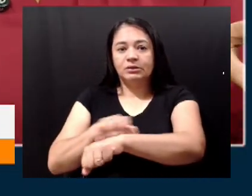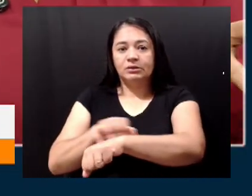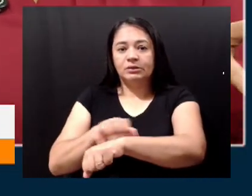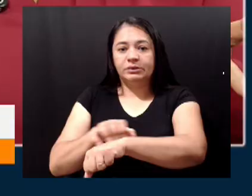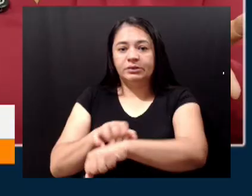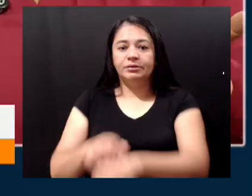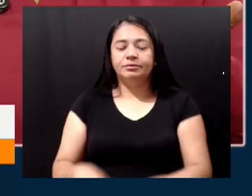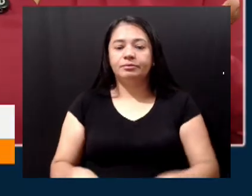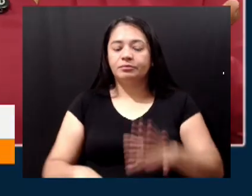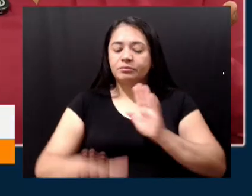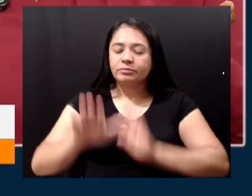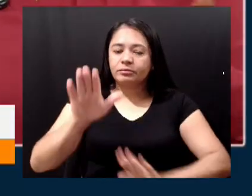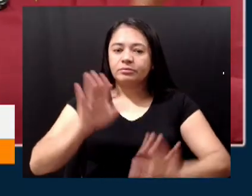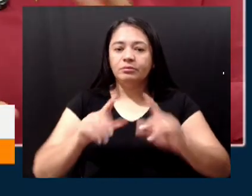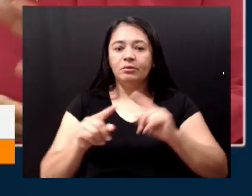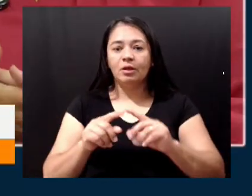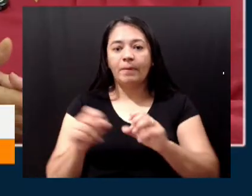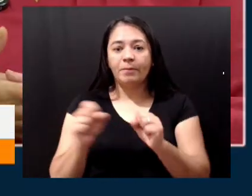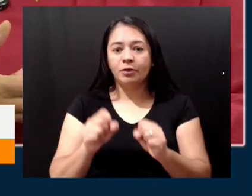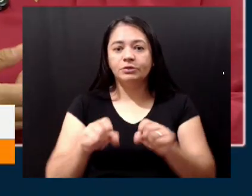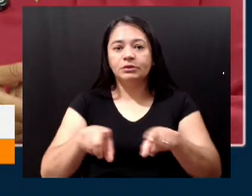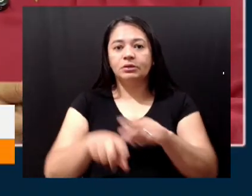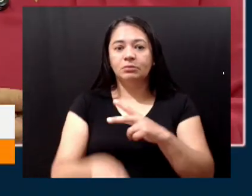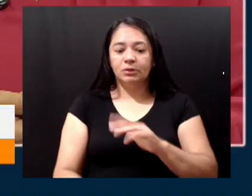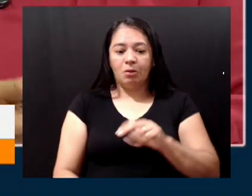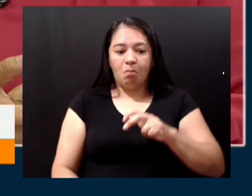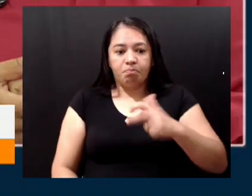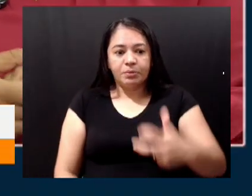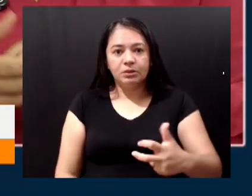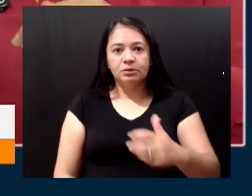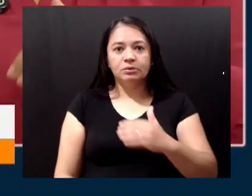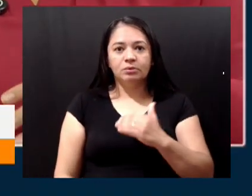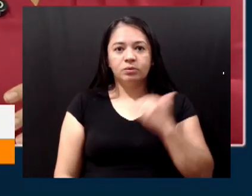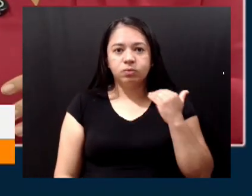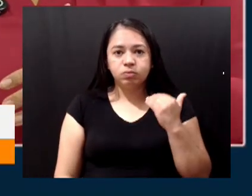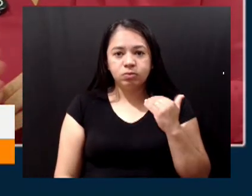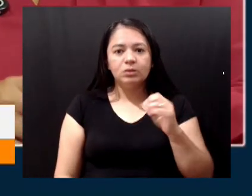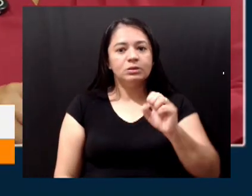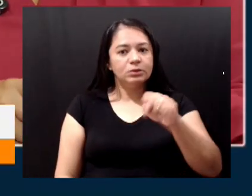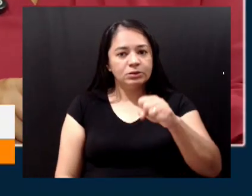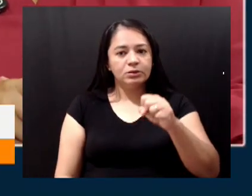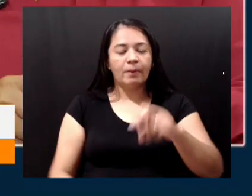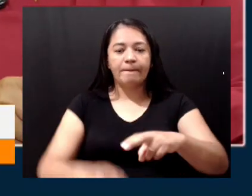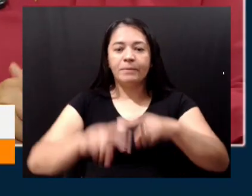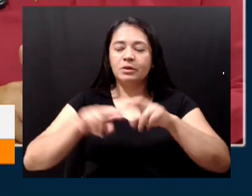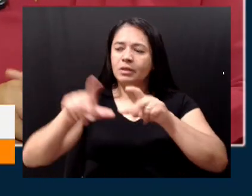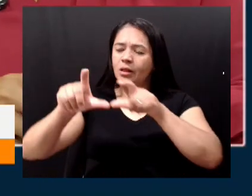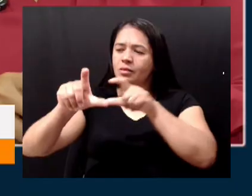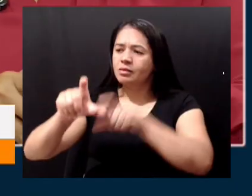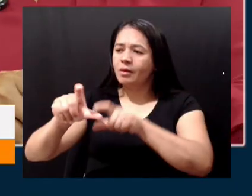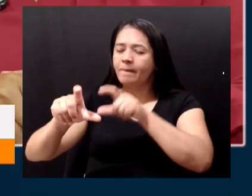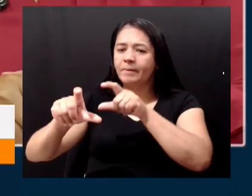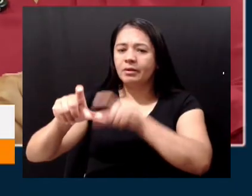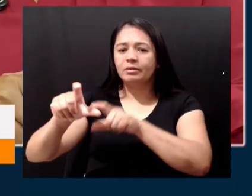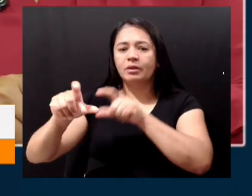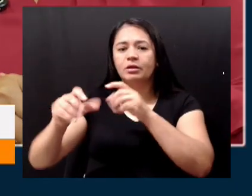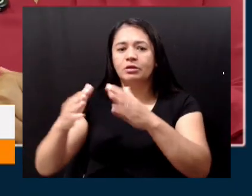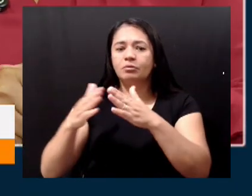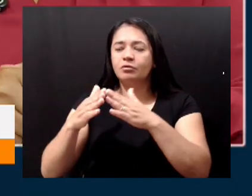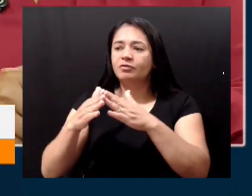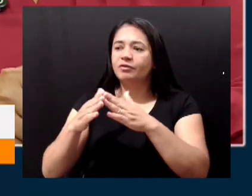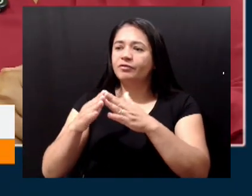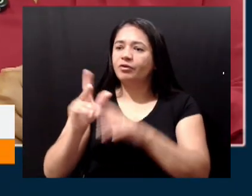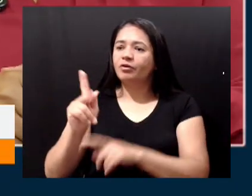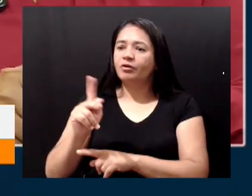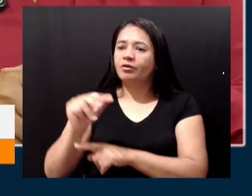pode causar até óbito, sim, né? Então, essa questão da dependência, eu gostaria de falar com a doutora Karina sobre a dependência,